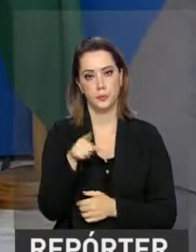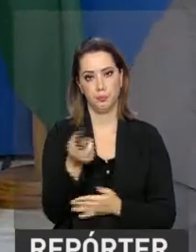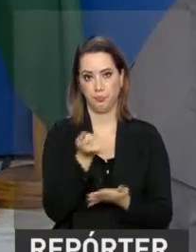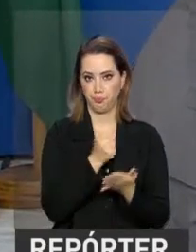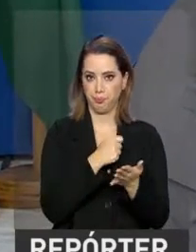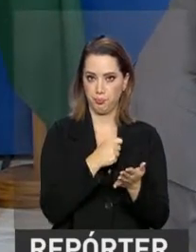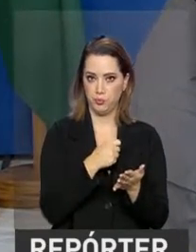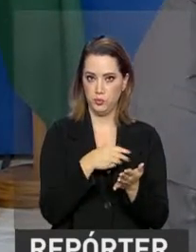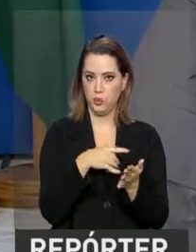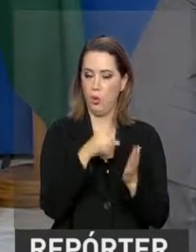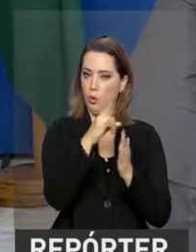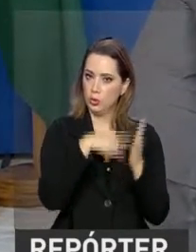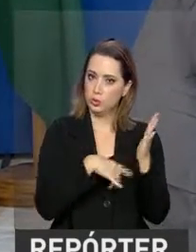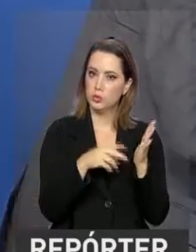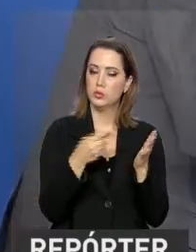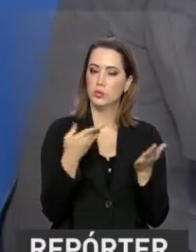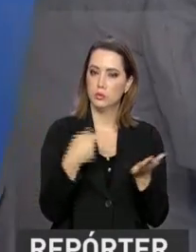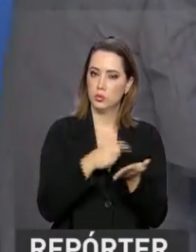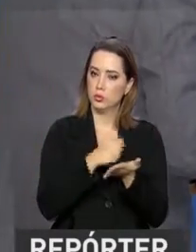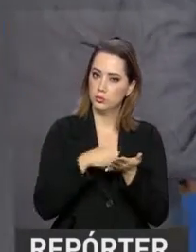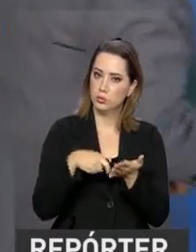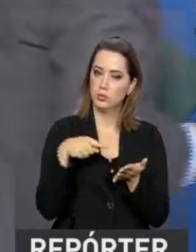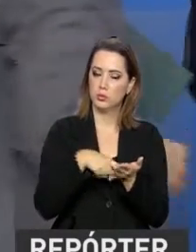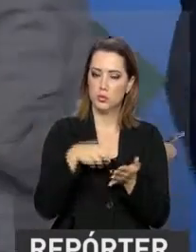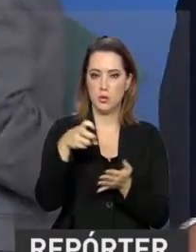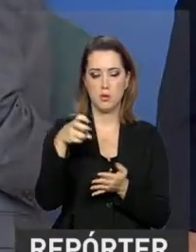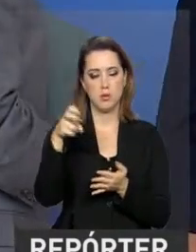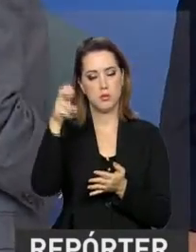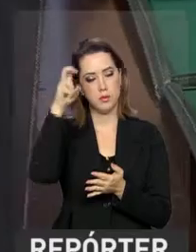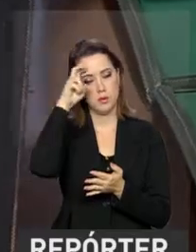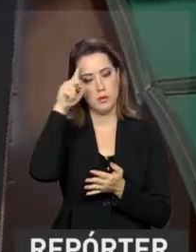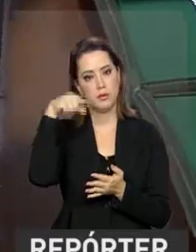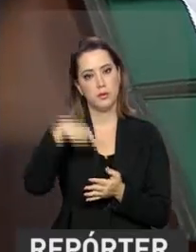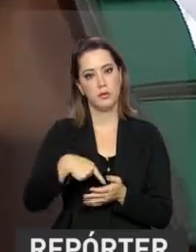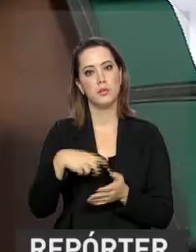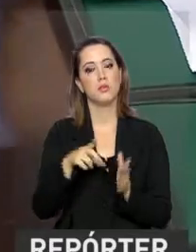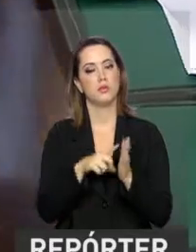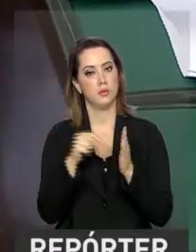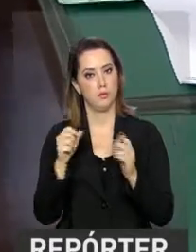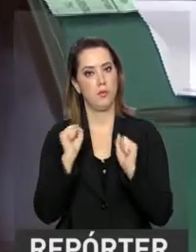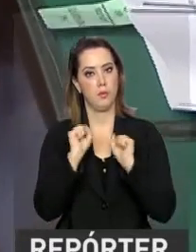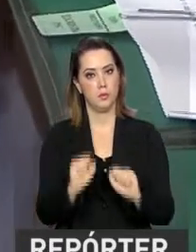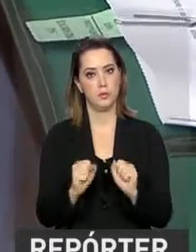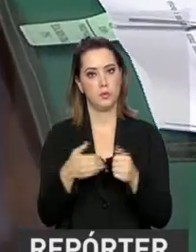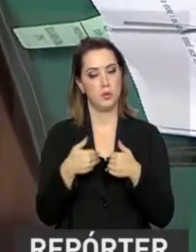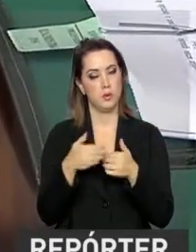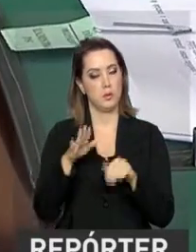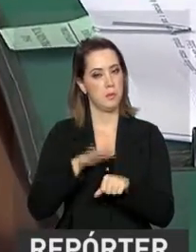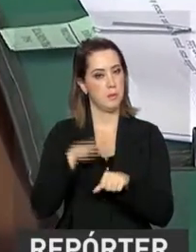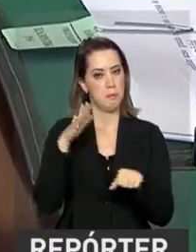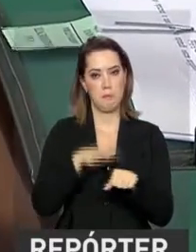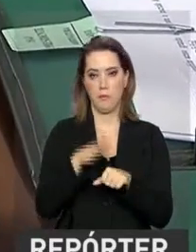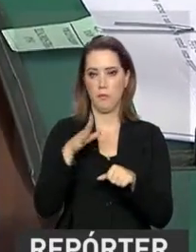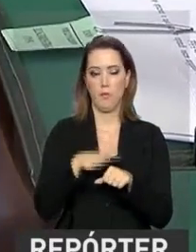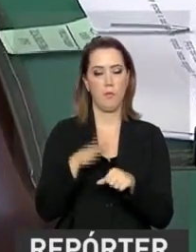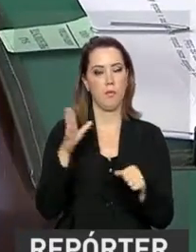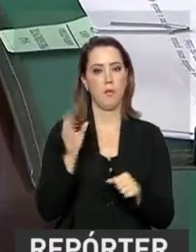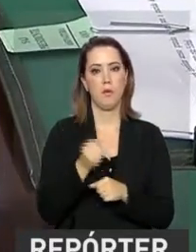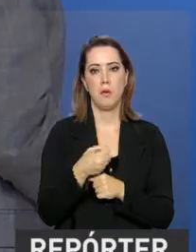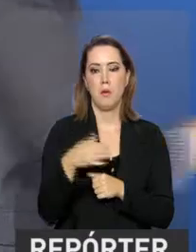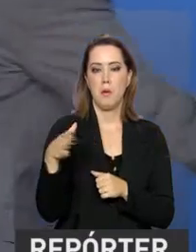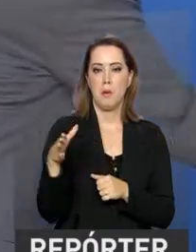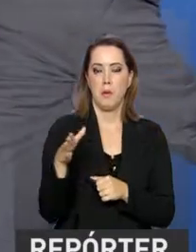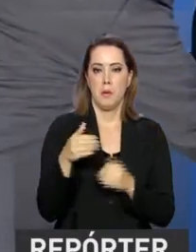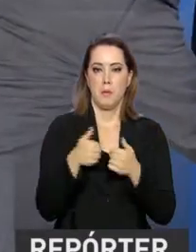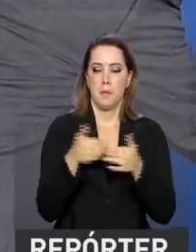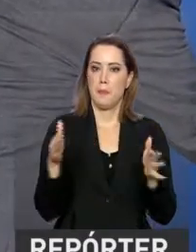quinta feira no palácio do planalto vai permitir que mais estudantes possam financiar os estudos o fies vai oferecer 75